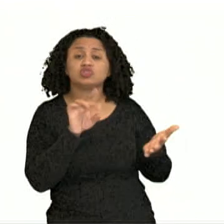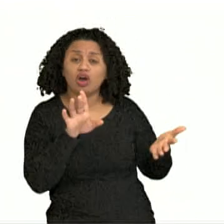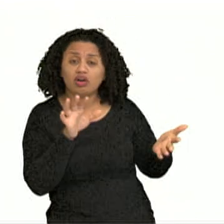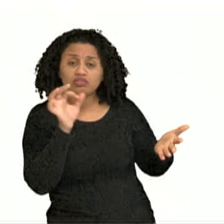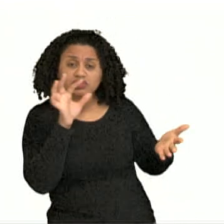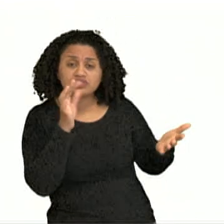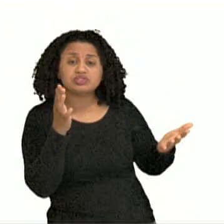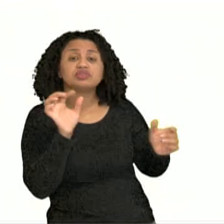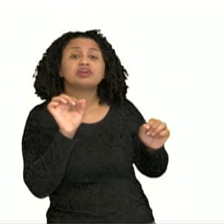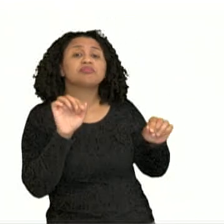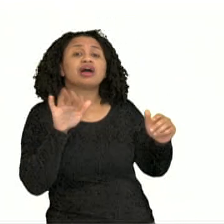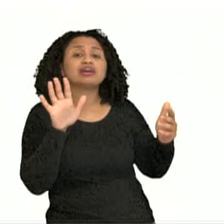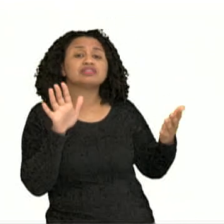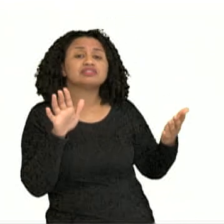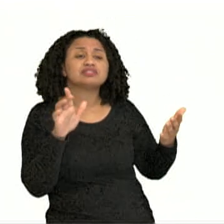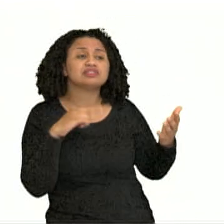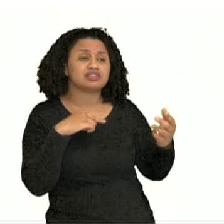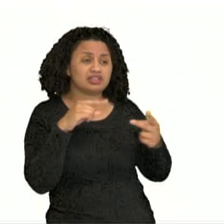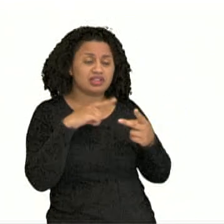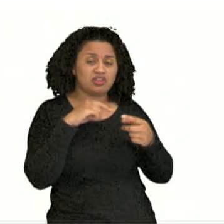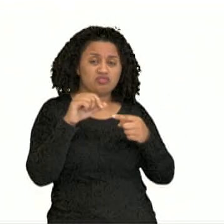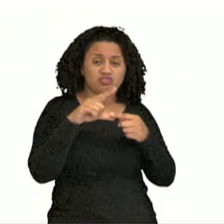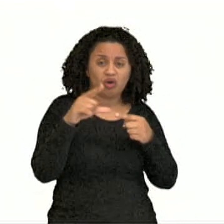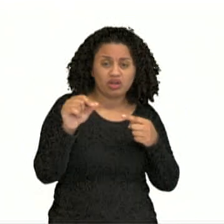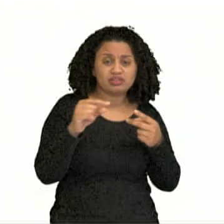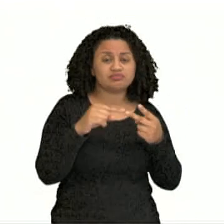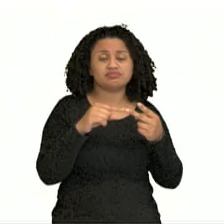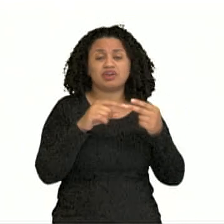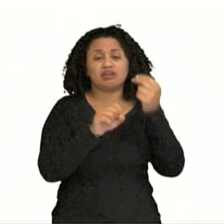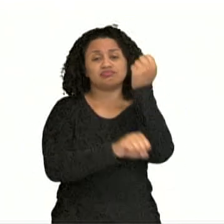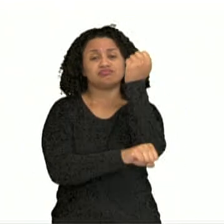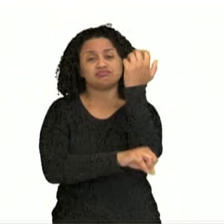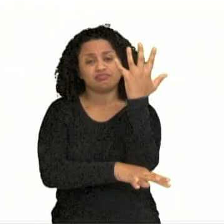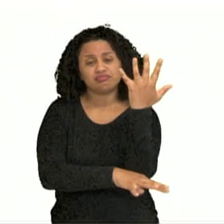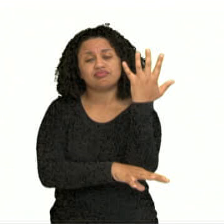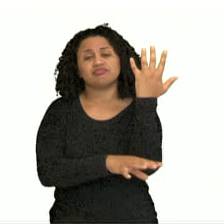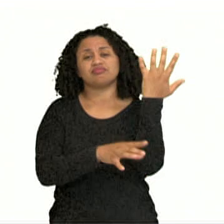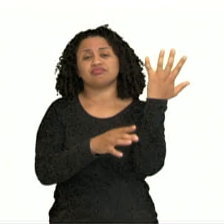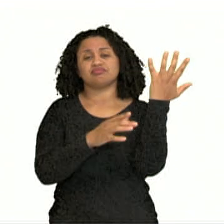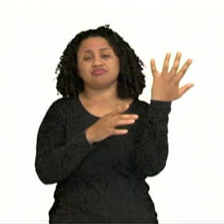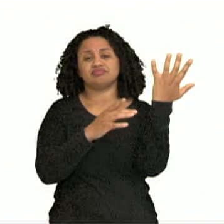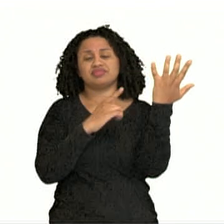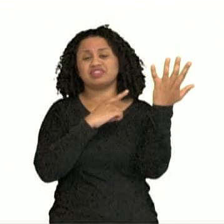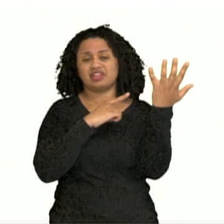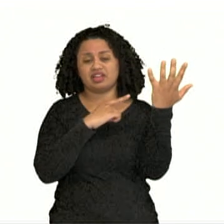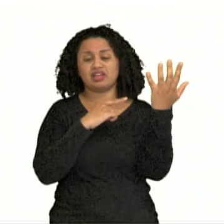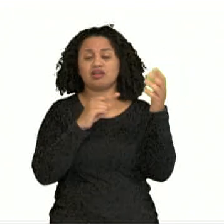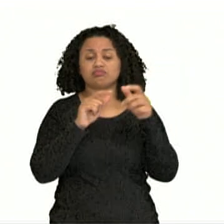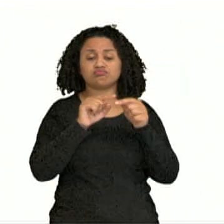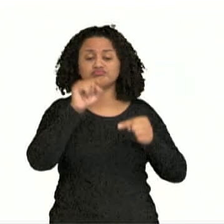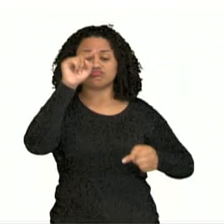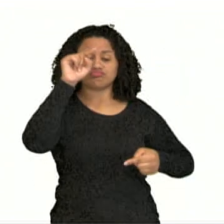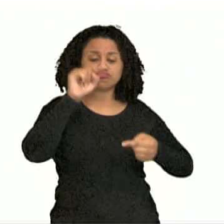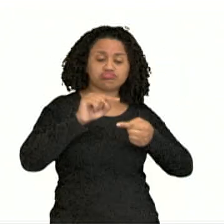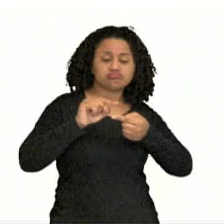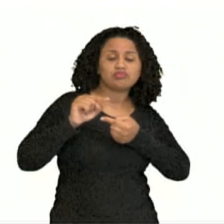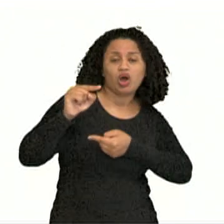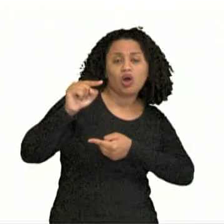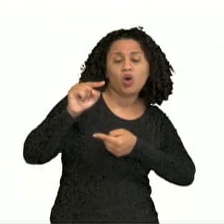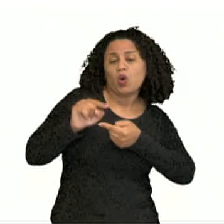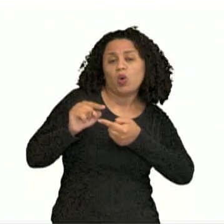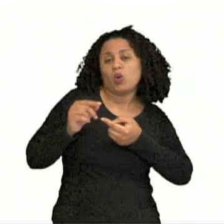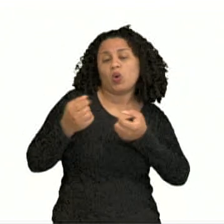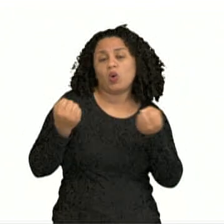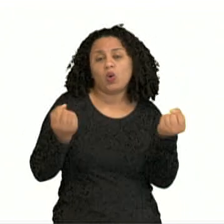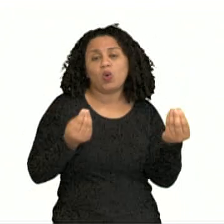têm em comum? Será que elas têm folha? Raiz? E o tamanho? O porte?